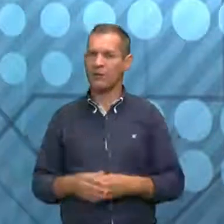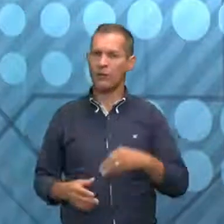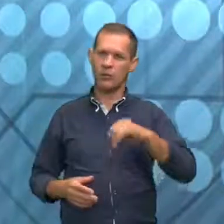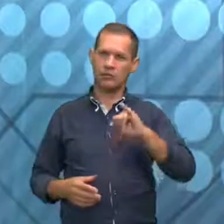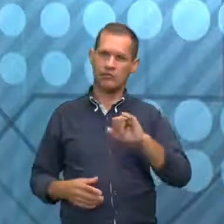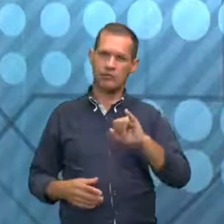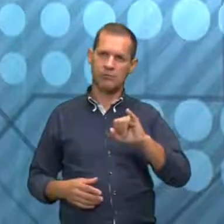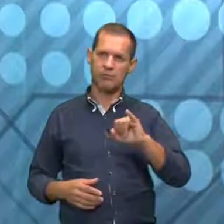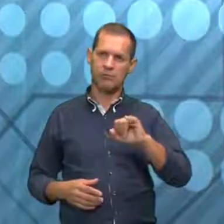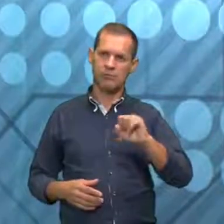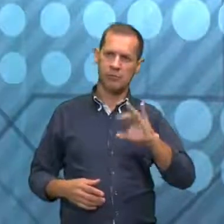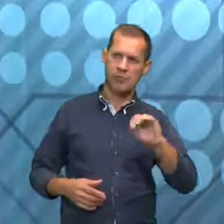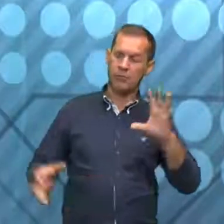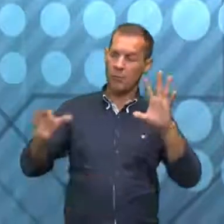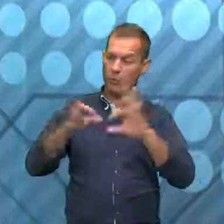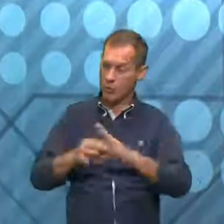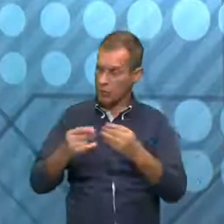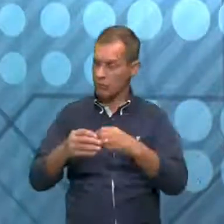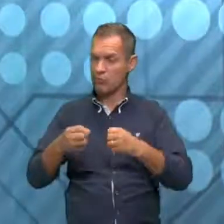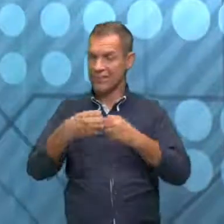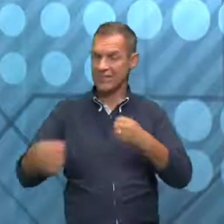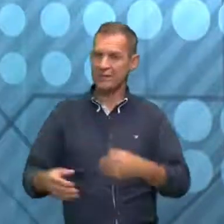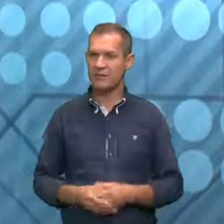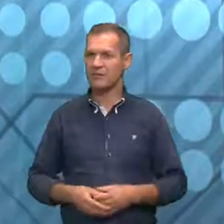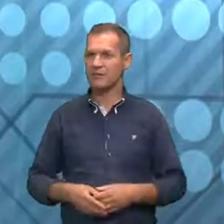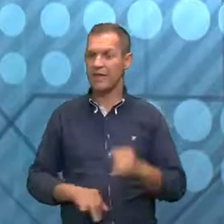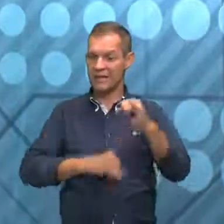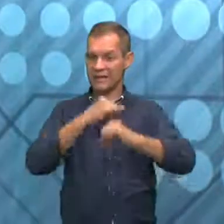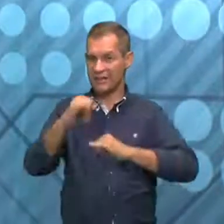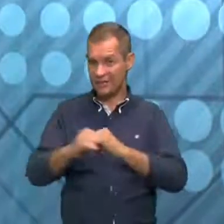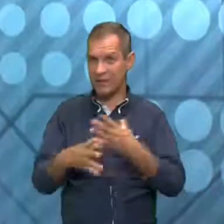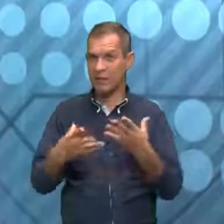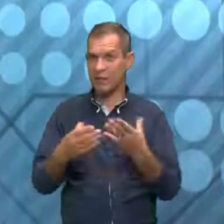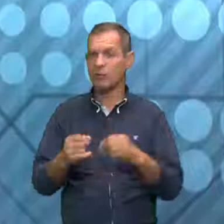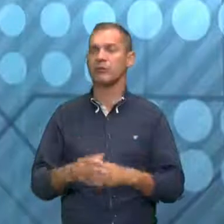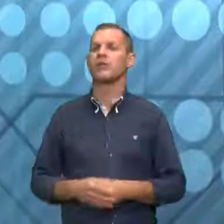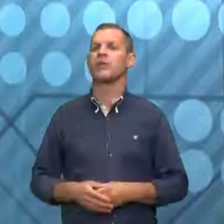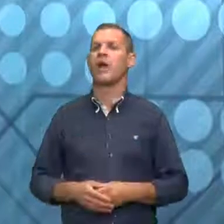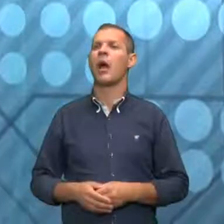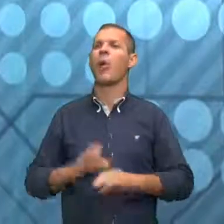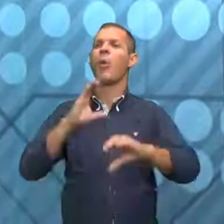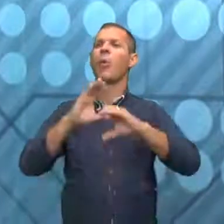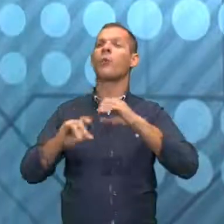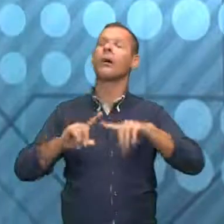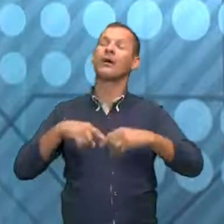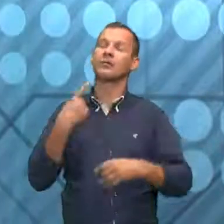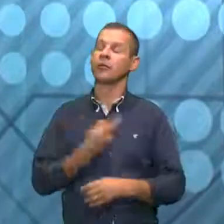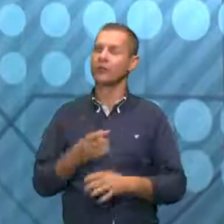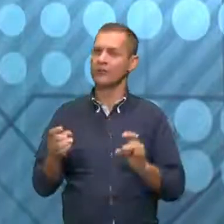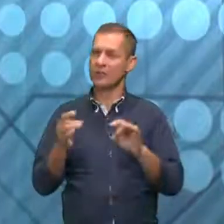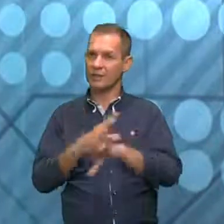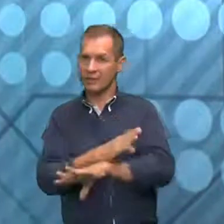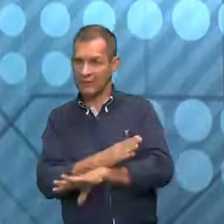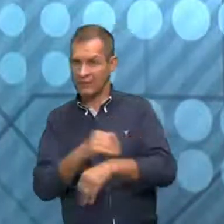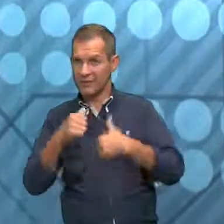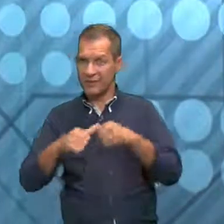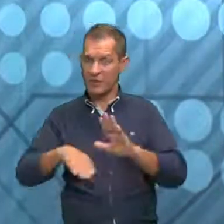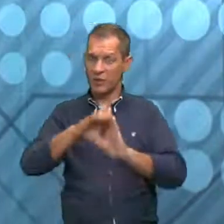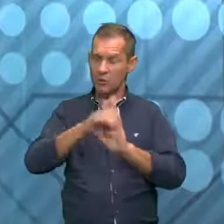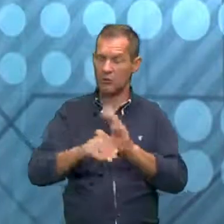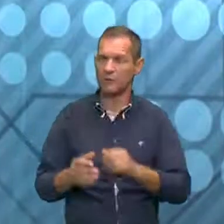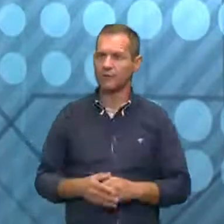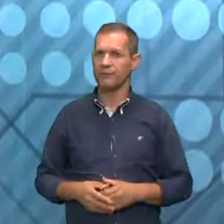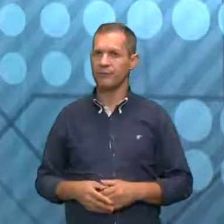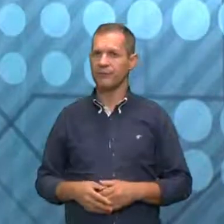MIMO para conseguir conectar muitas redes de transmissão e muitas redes de recepção. E é assim que a gente finaliza, então, esse